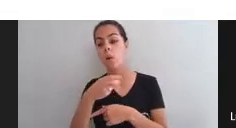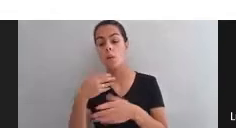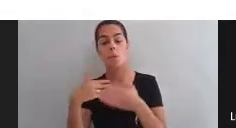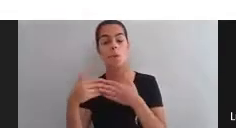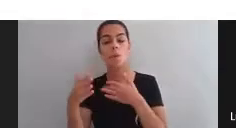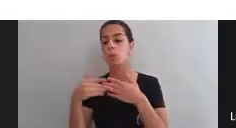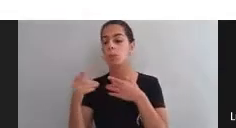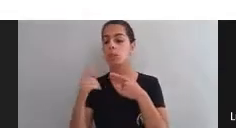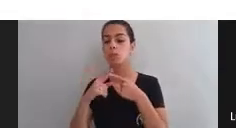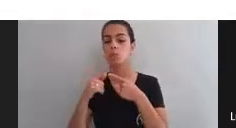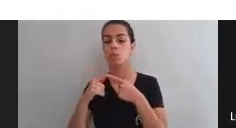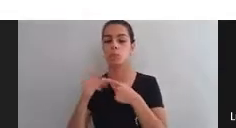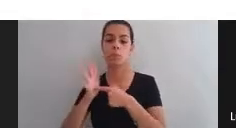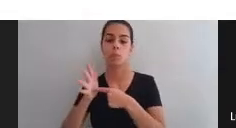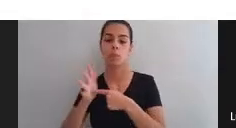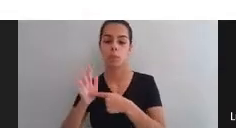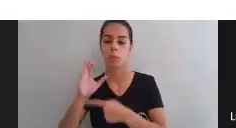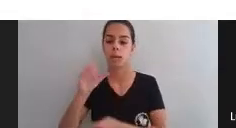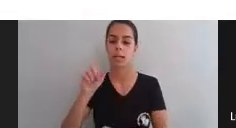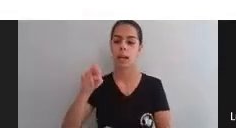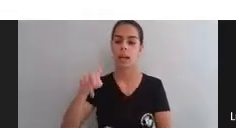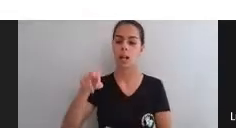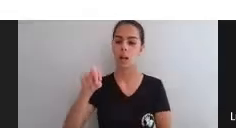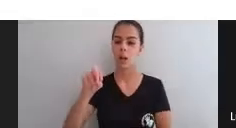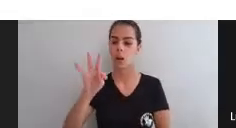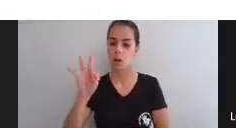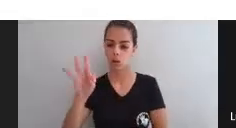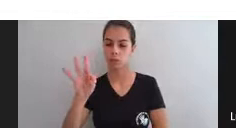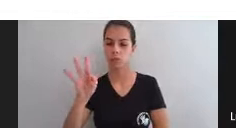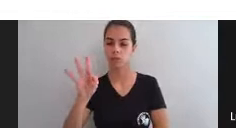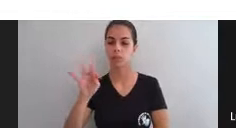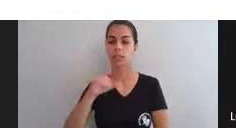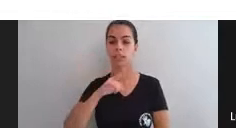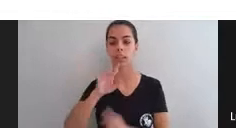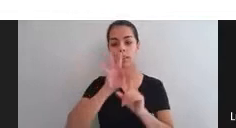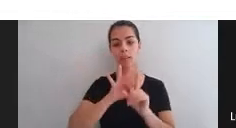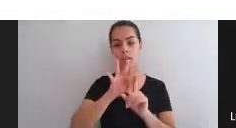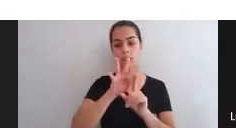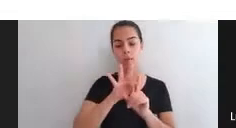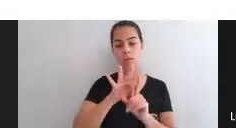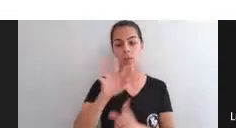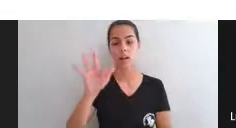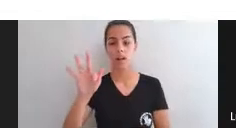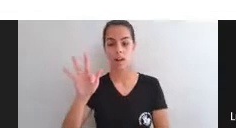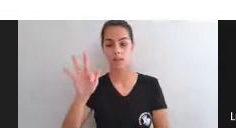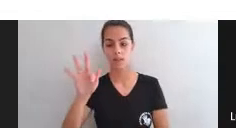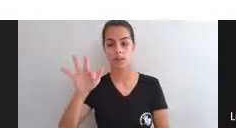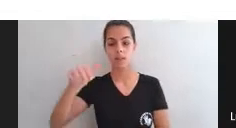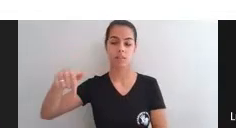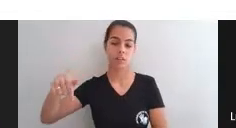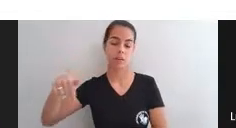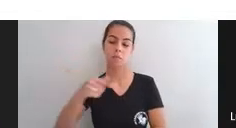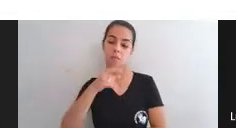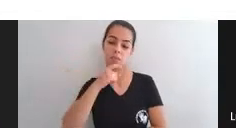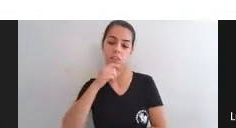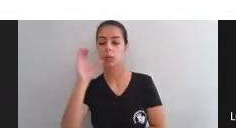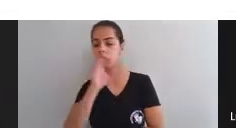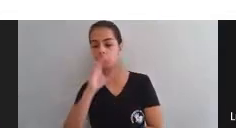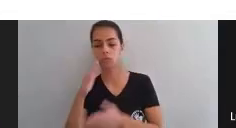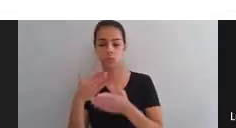motor de Carnot, operando aí entre a temperatura F e a temperatura Q. E,